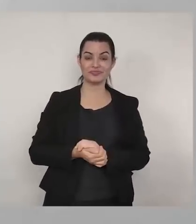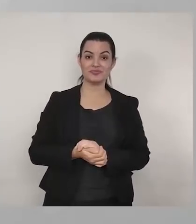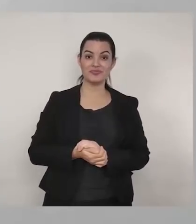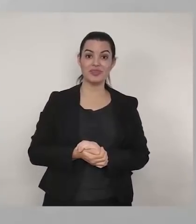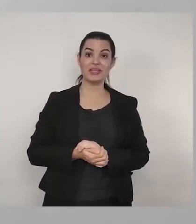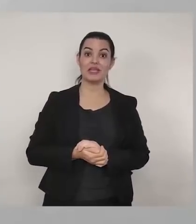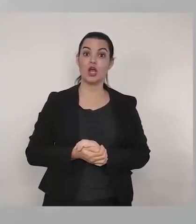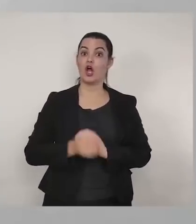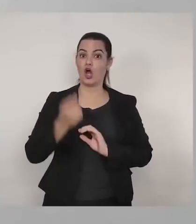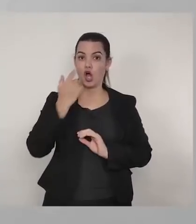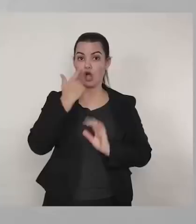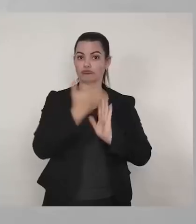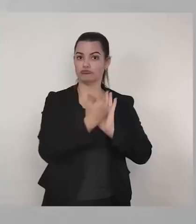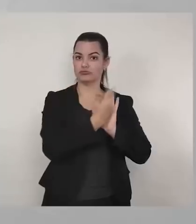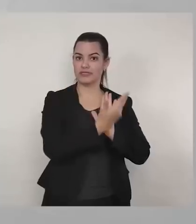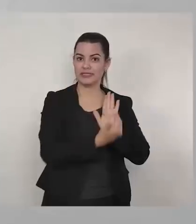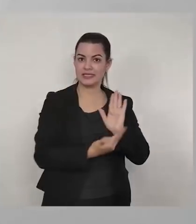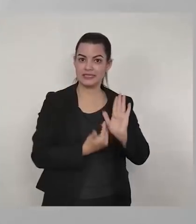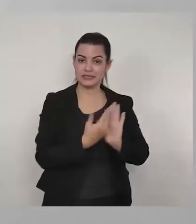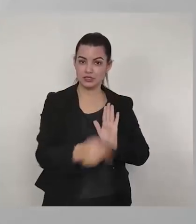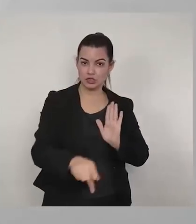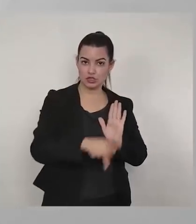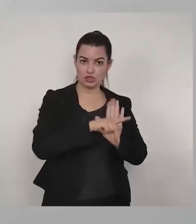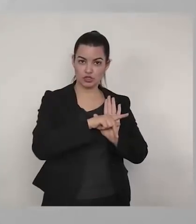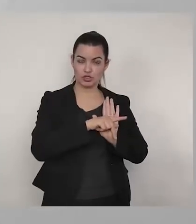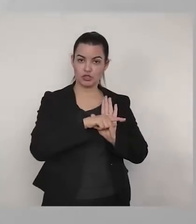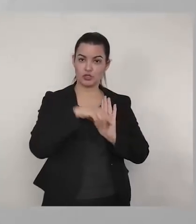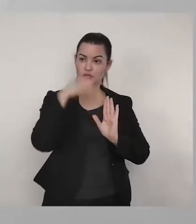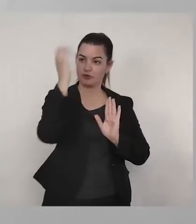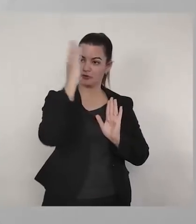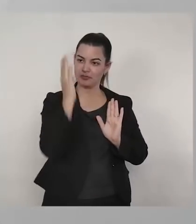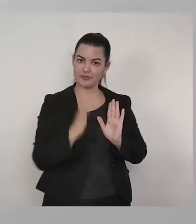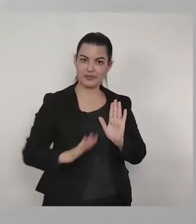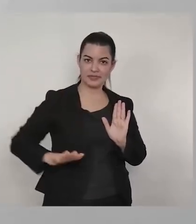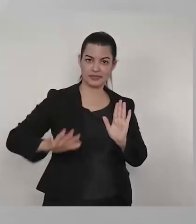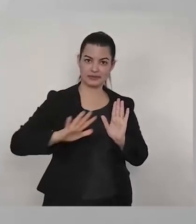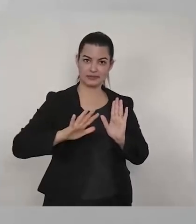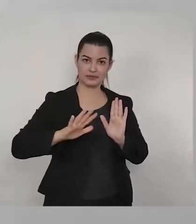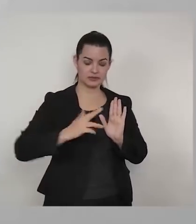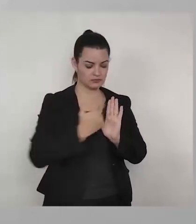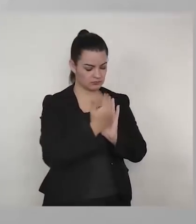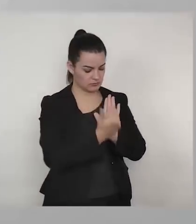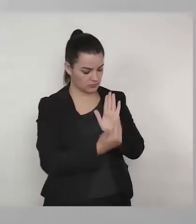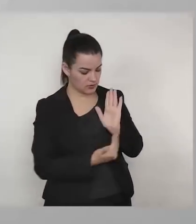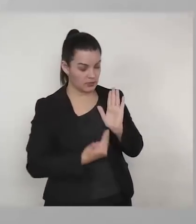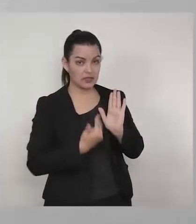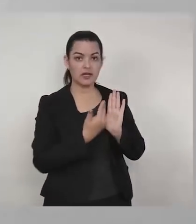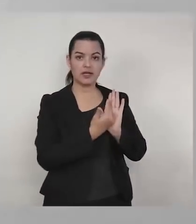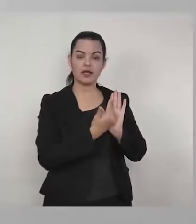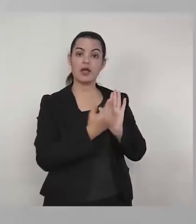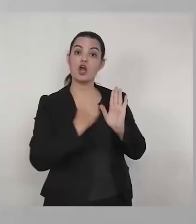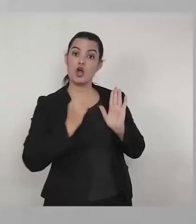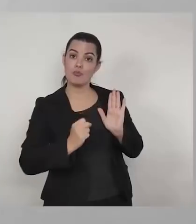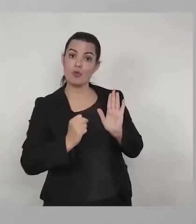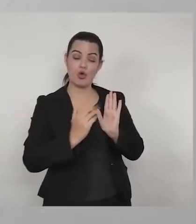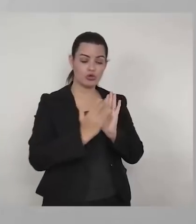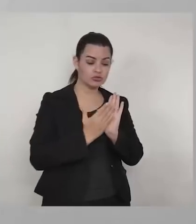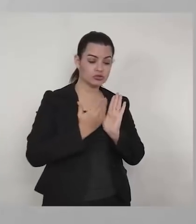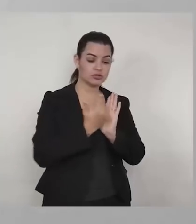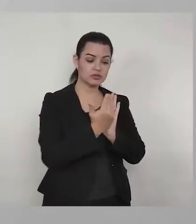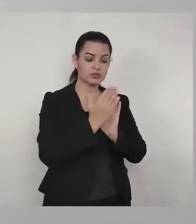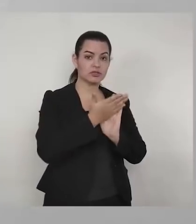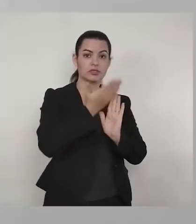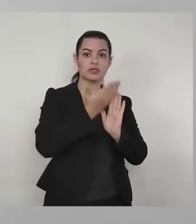no mapa do Brasil, nós podemos ter uma divisão de acordo com as unidades federativas, com